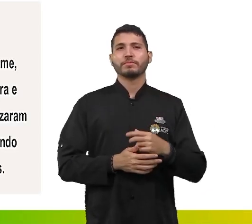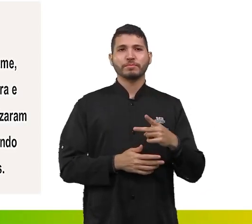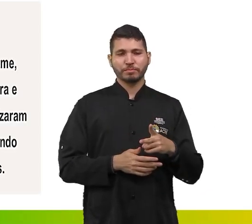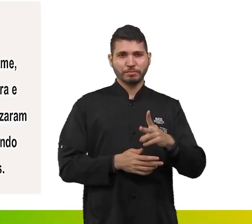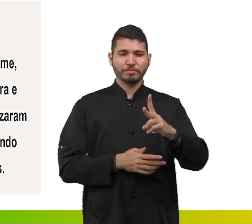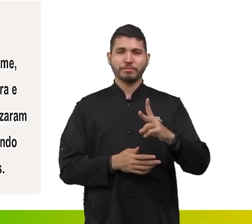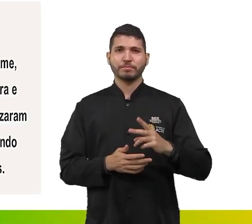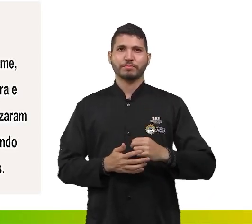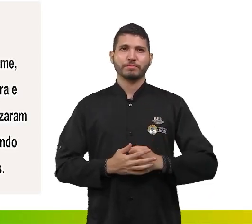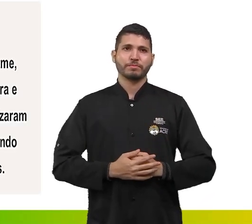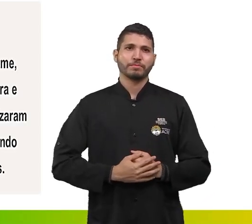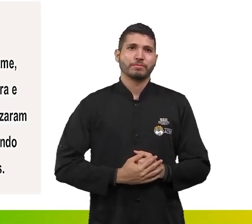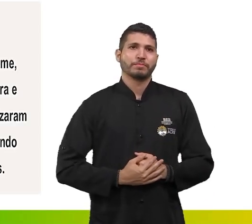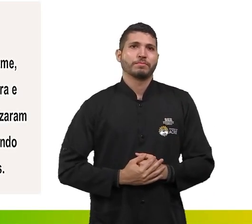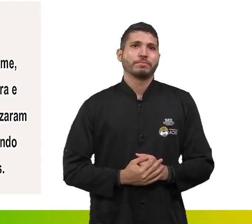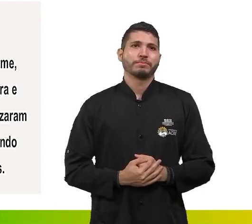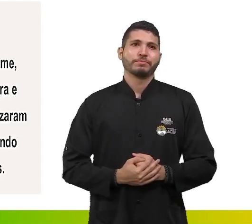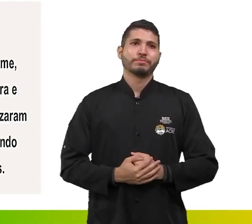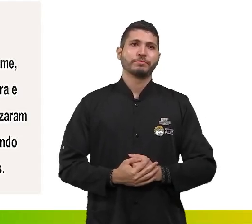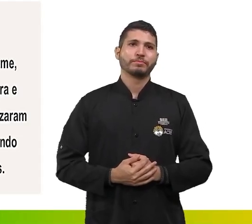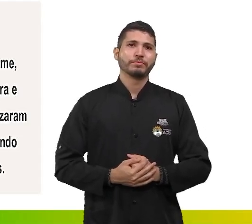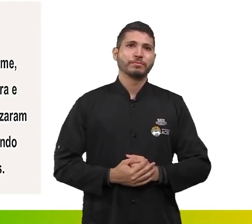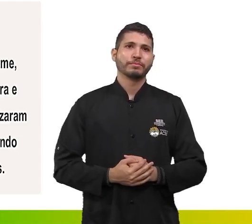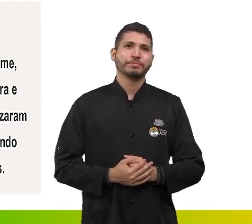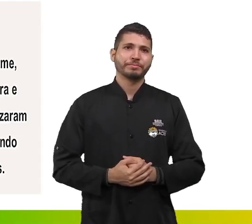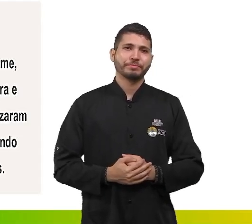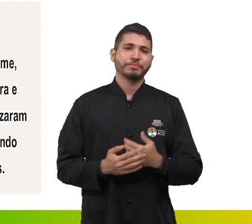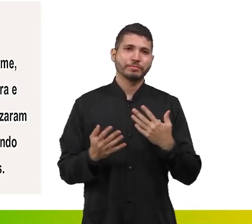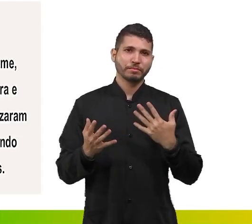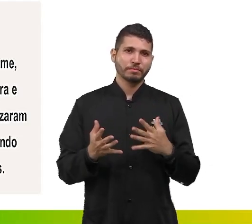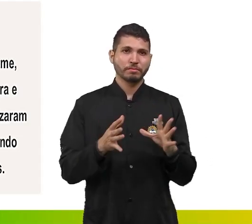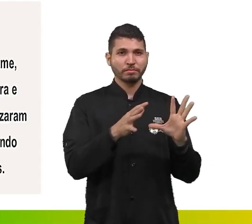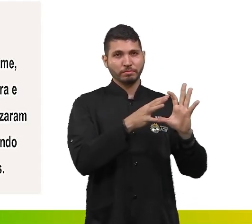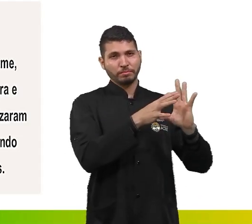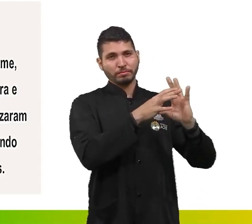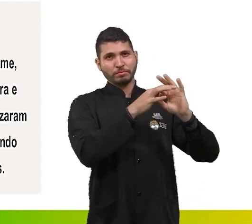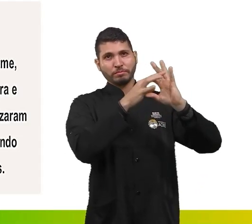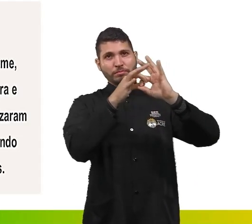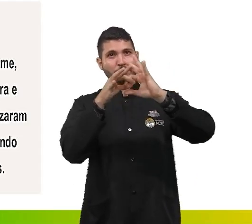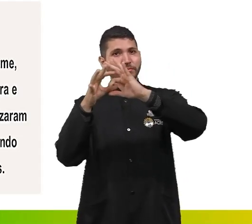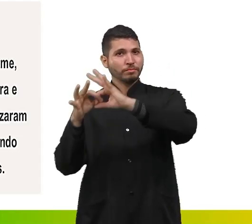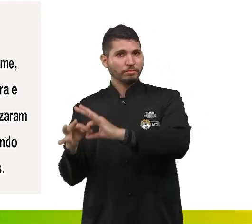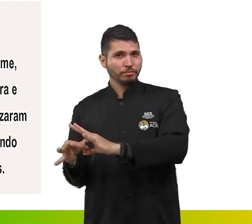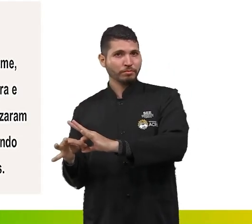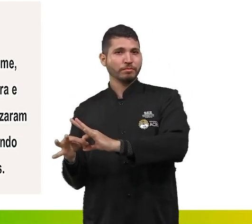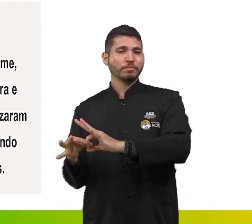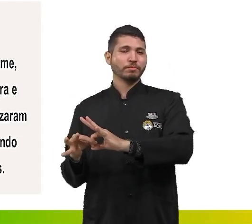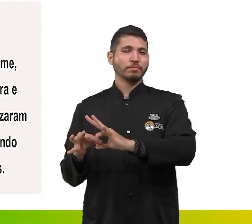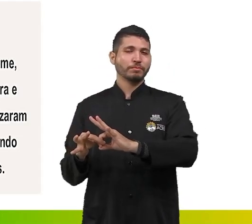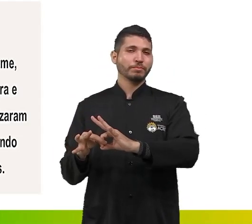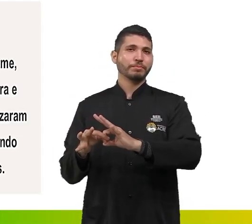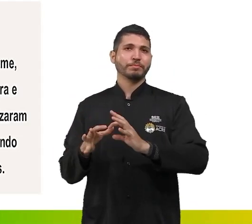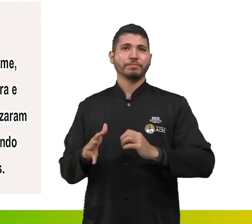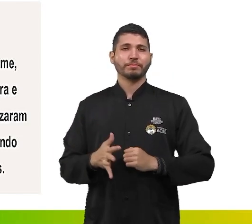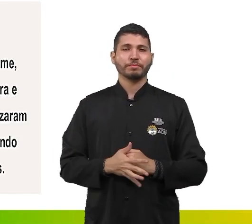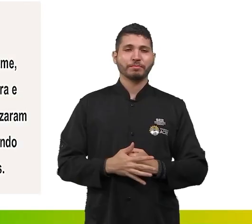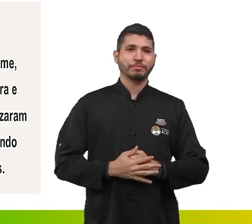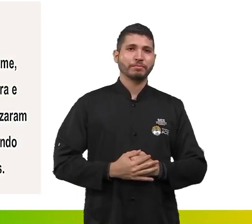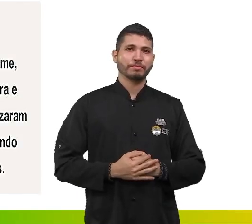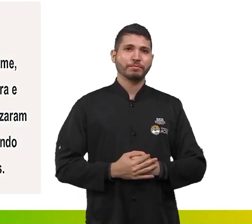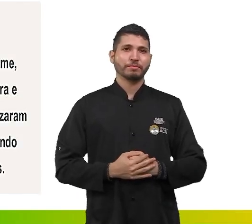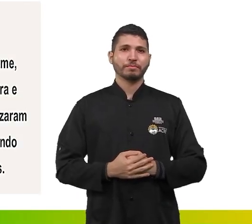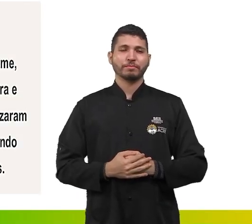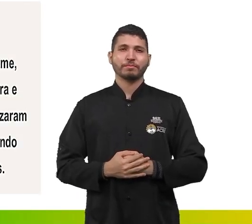só. Vamos para o contexto em que tudo isso se insere na história. Em que contexto tudo